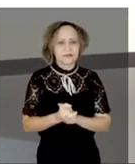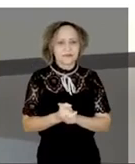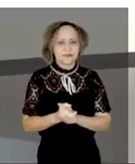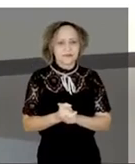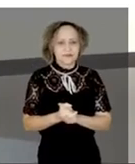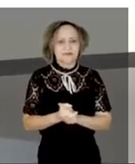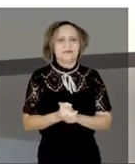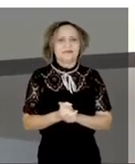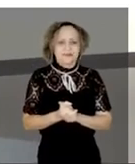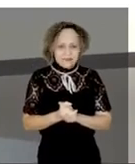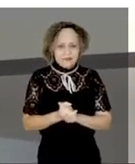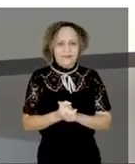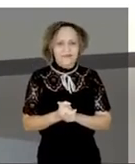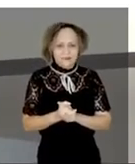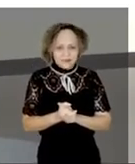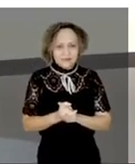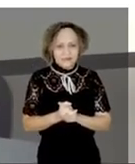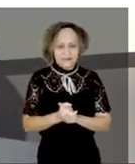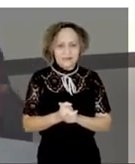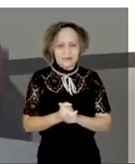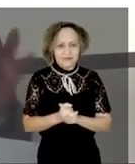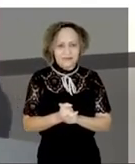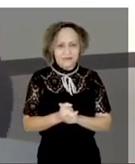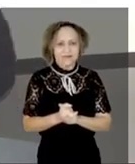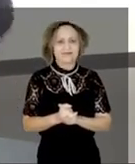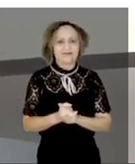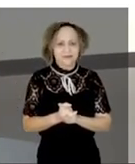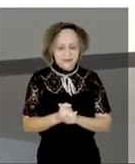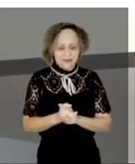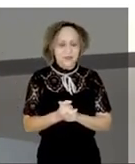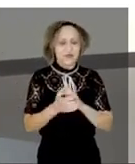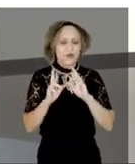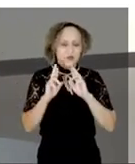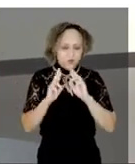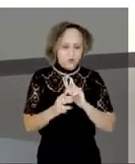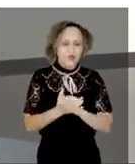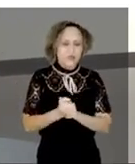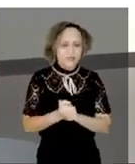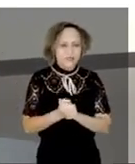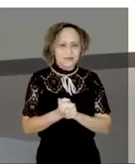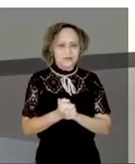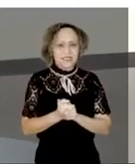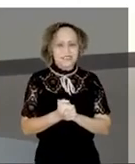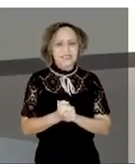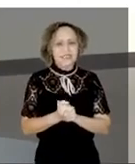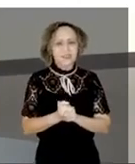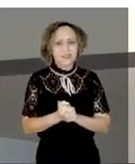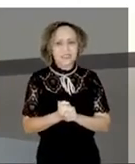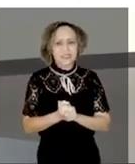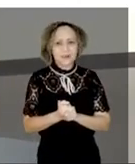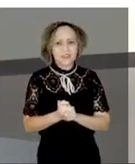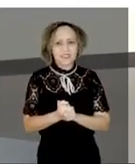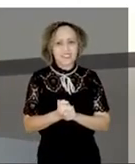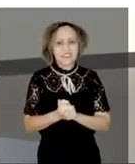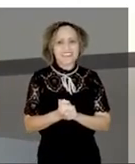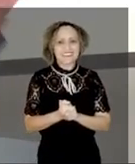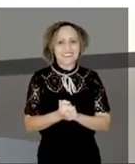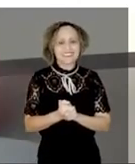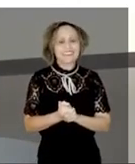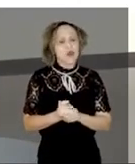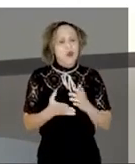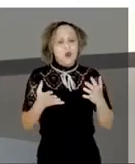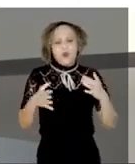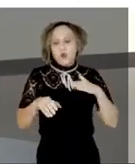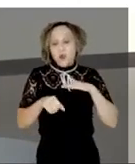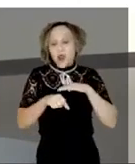Tatuí, também agradecendo. E agora, deixa eu convidar para falar aqui um pastor.